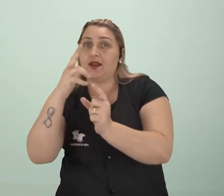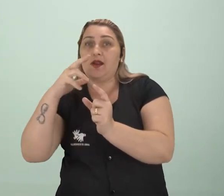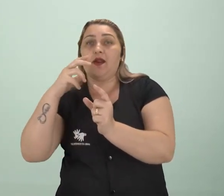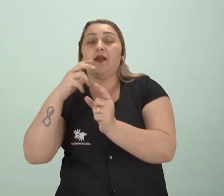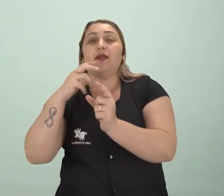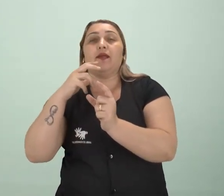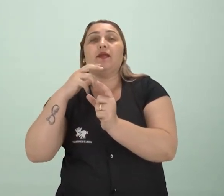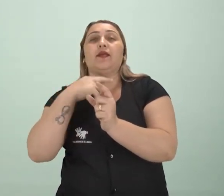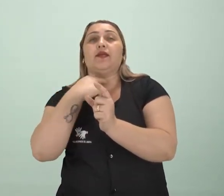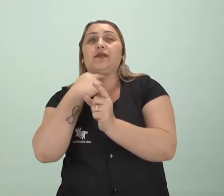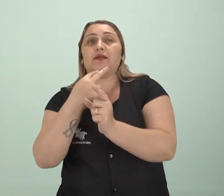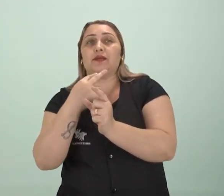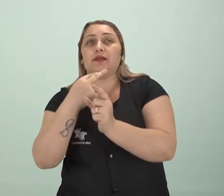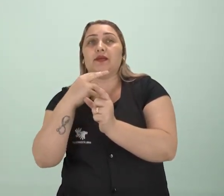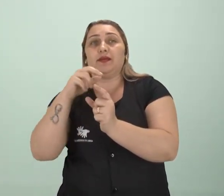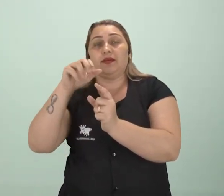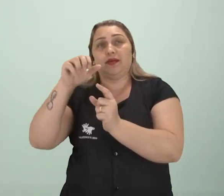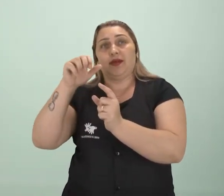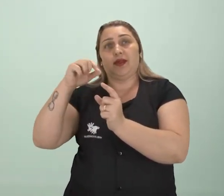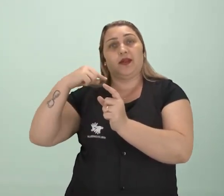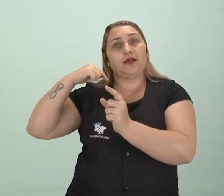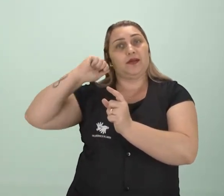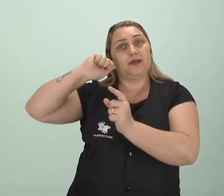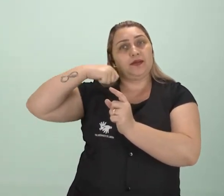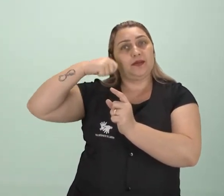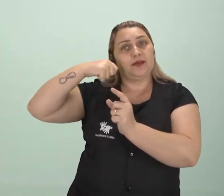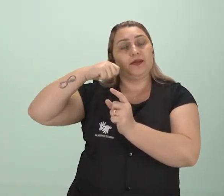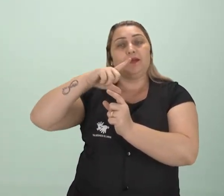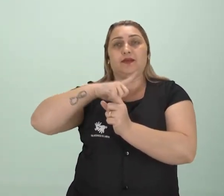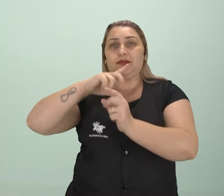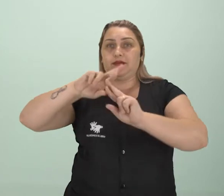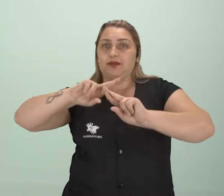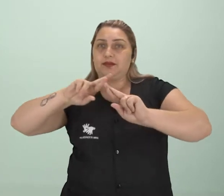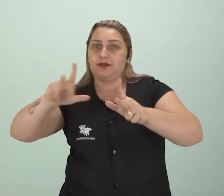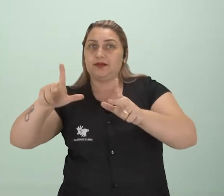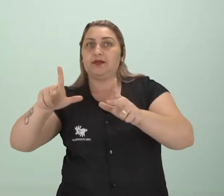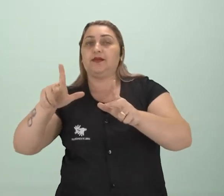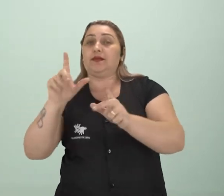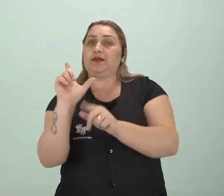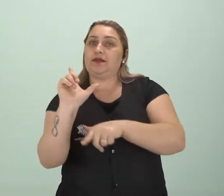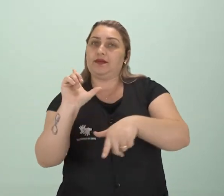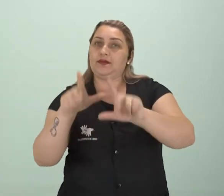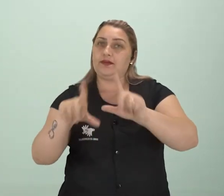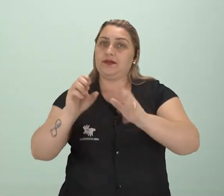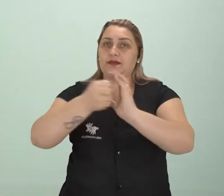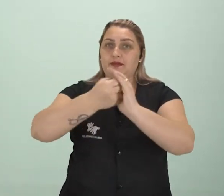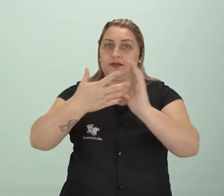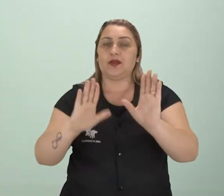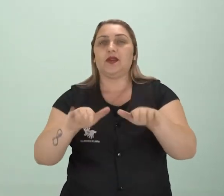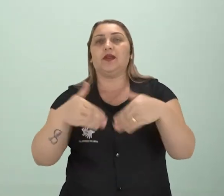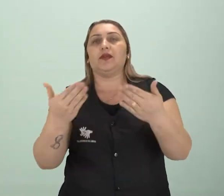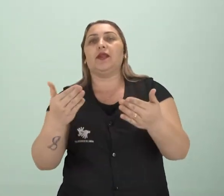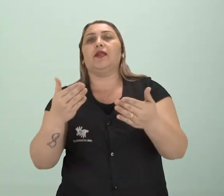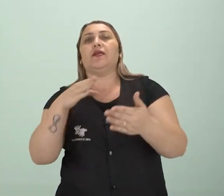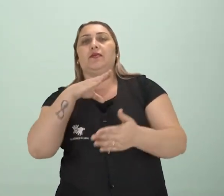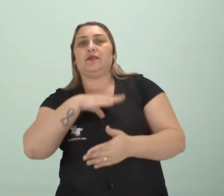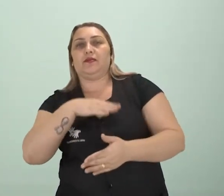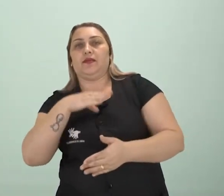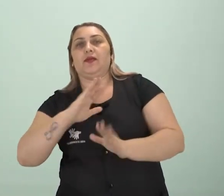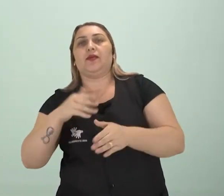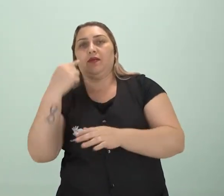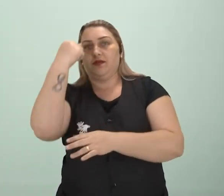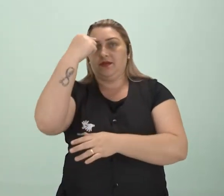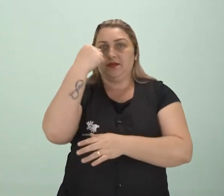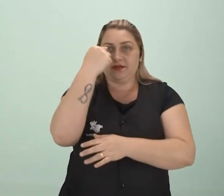Abogado, advogado. Temos aí uma diferença que é isso que vai caracterizar qual palavra está em português e qual palavra